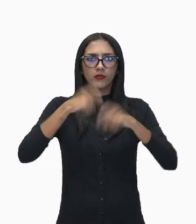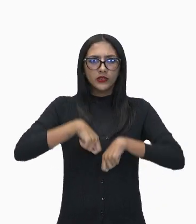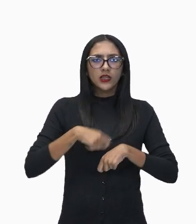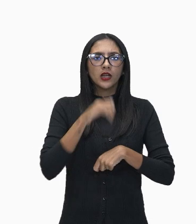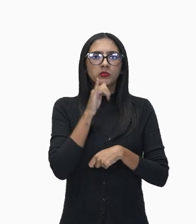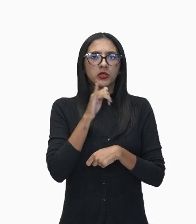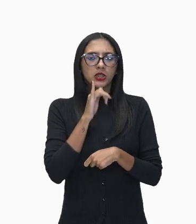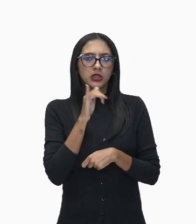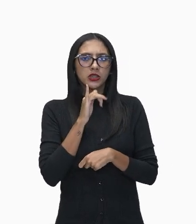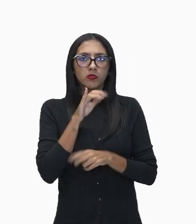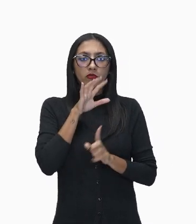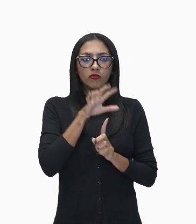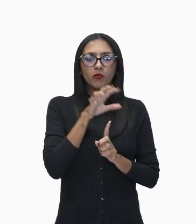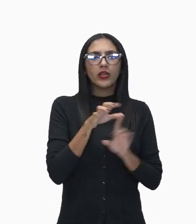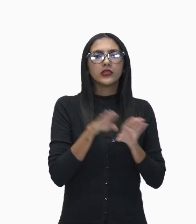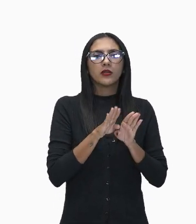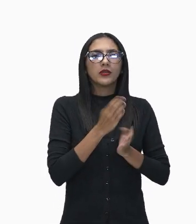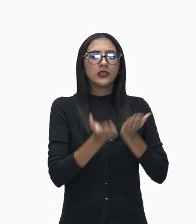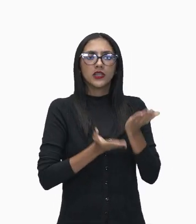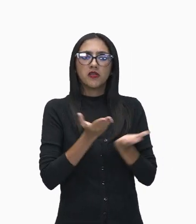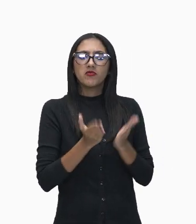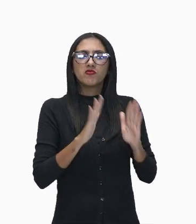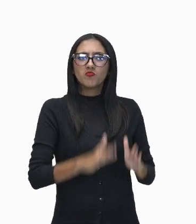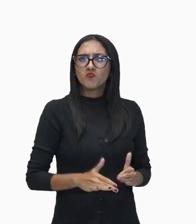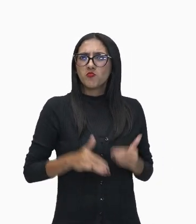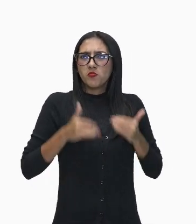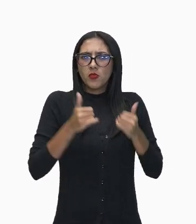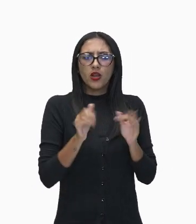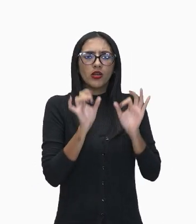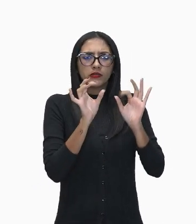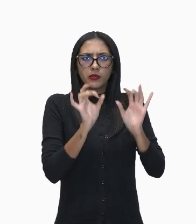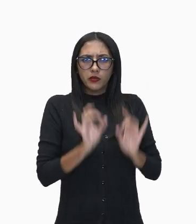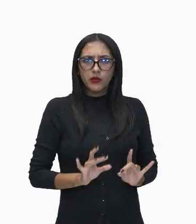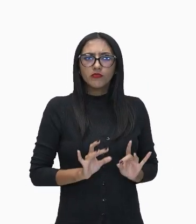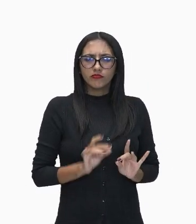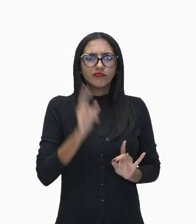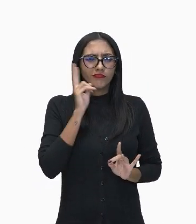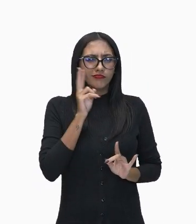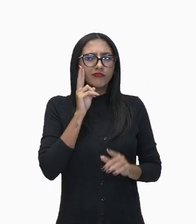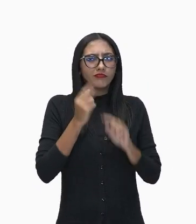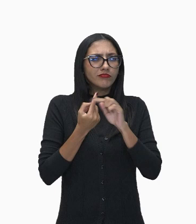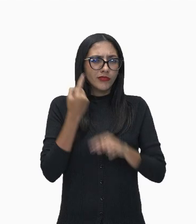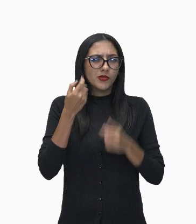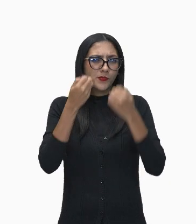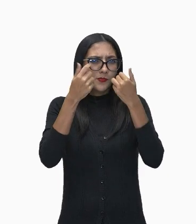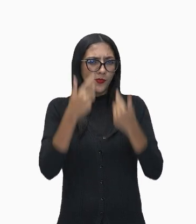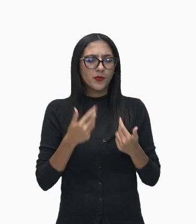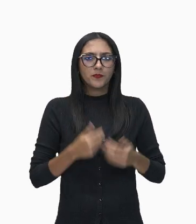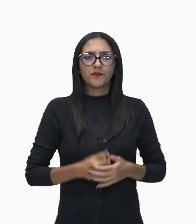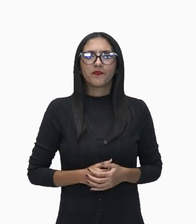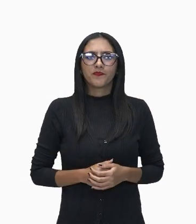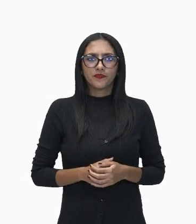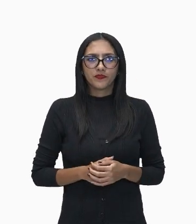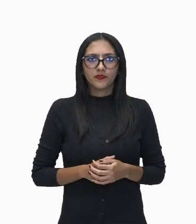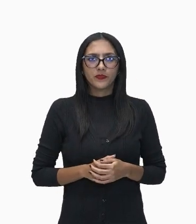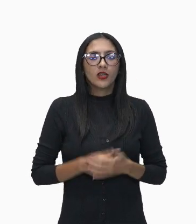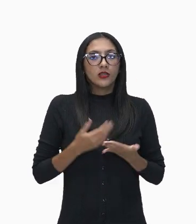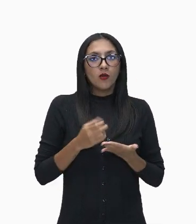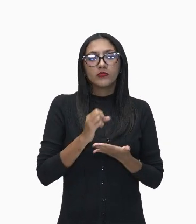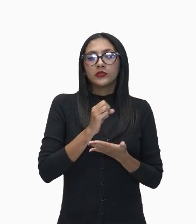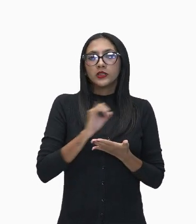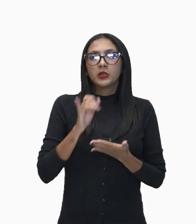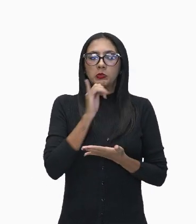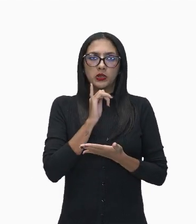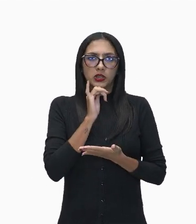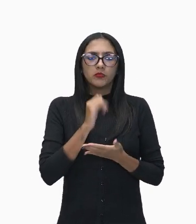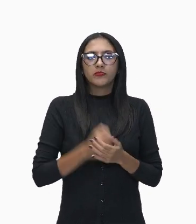serviços especializados, como nós estávamos falando anteriormente. Então, se eu continuar, né,